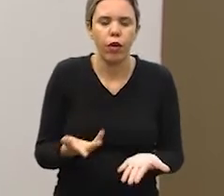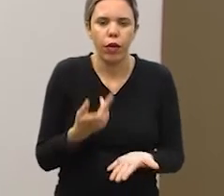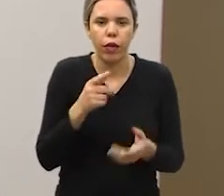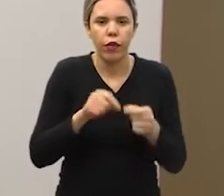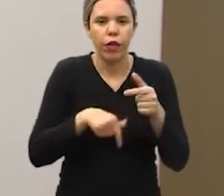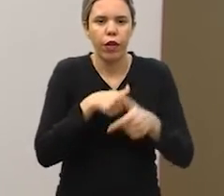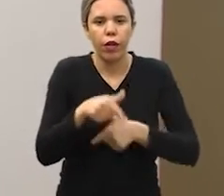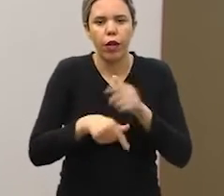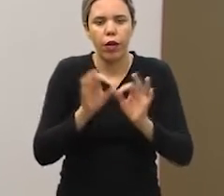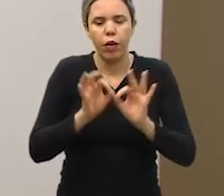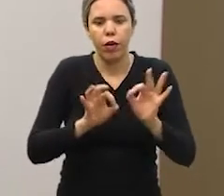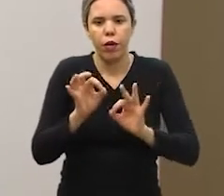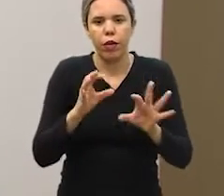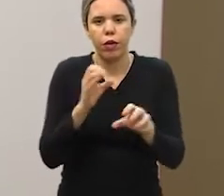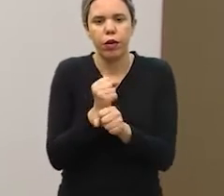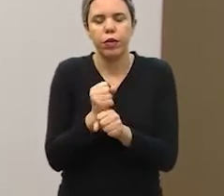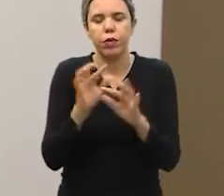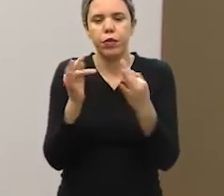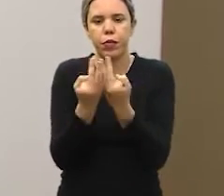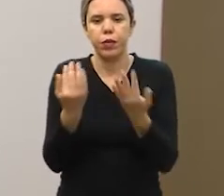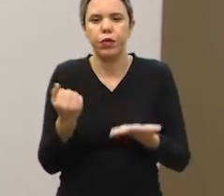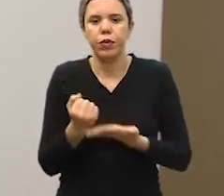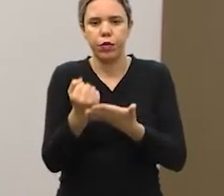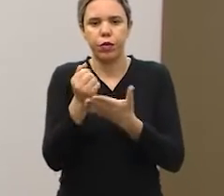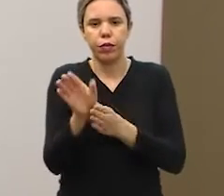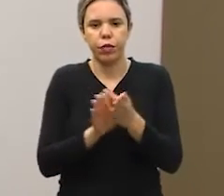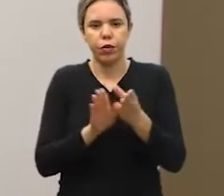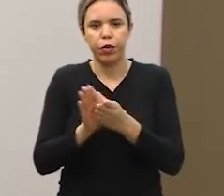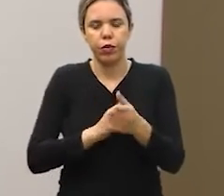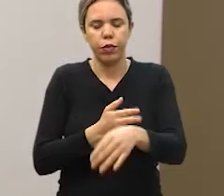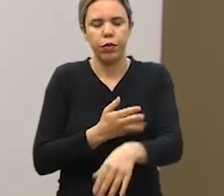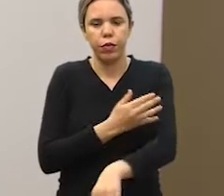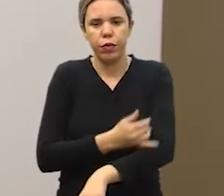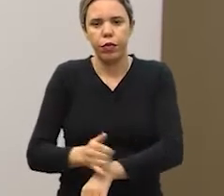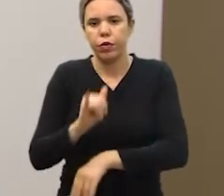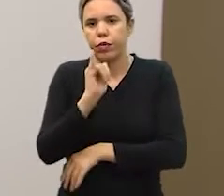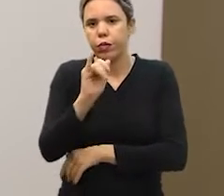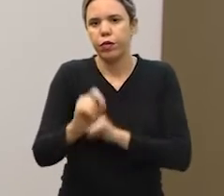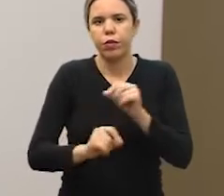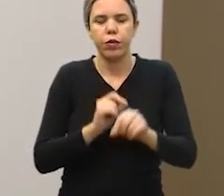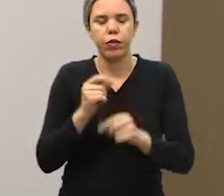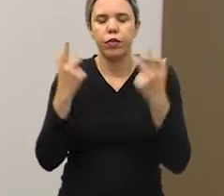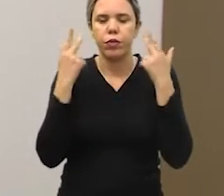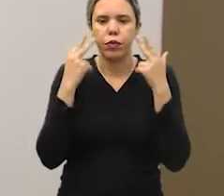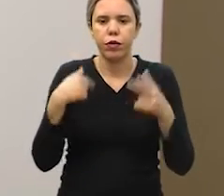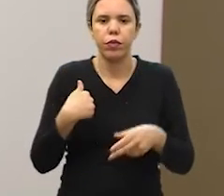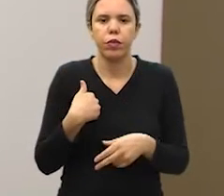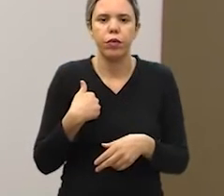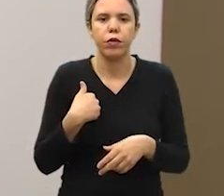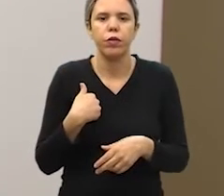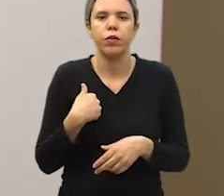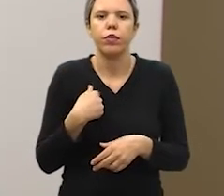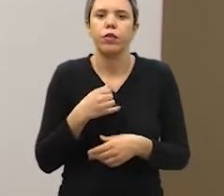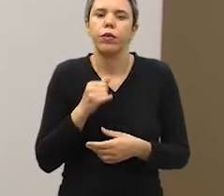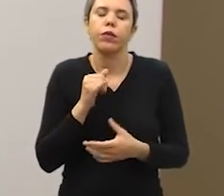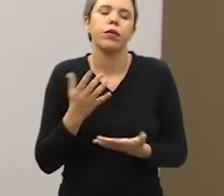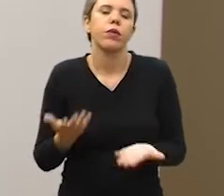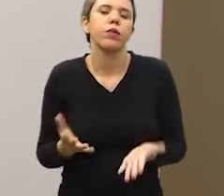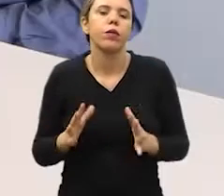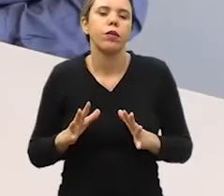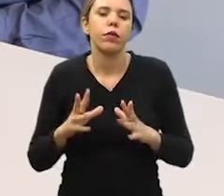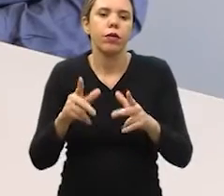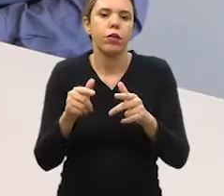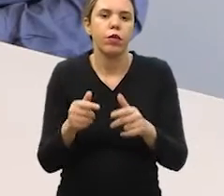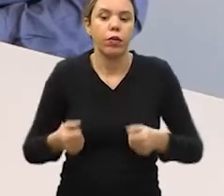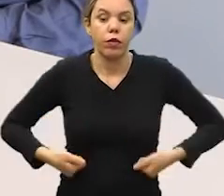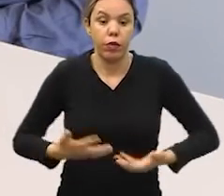eu faço um trabalho de planejamento financeiro com uma família, eu costumo dizer que, normalmente, quando a gente se prende a tudo